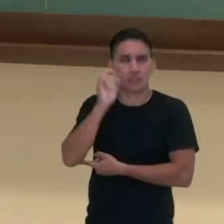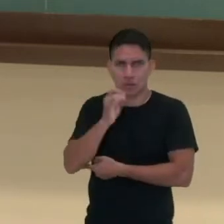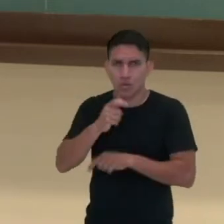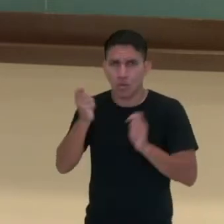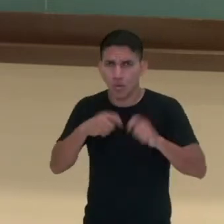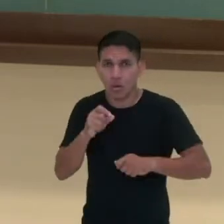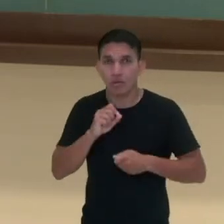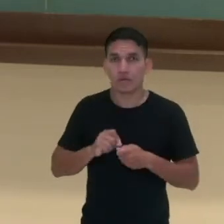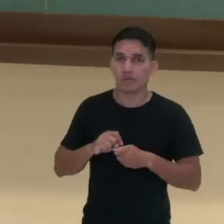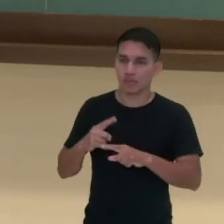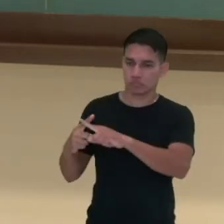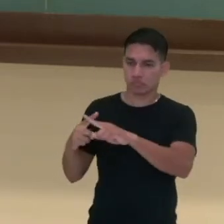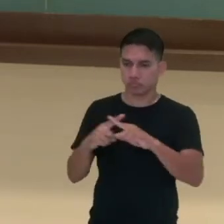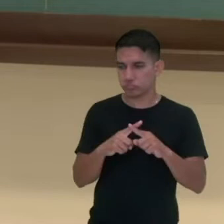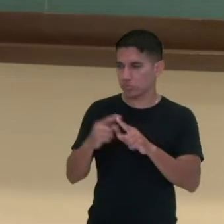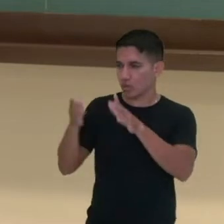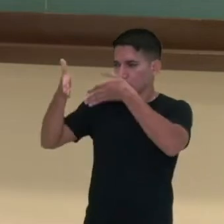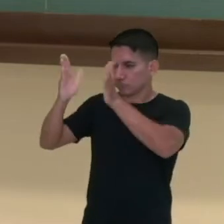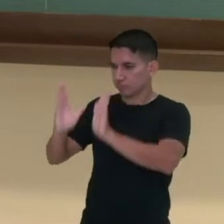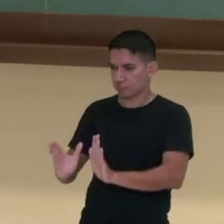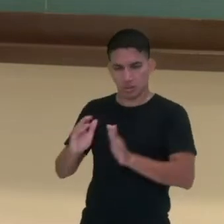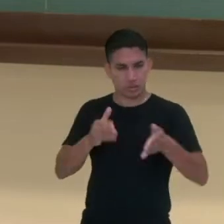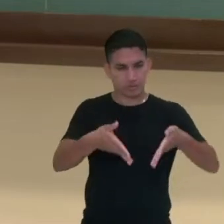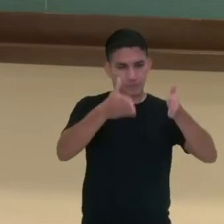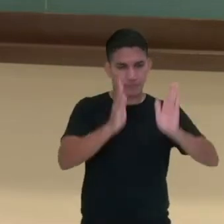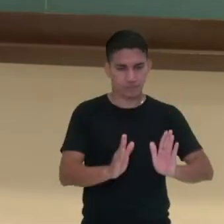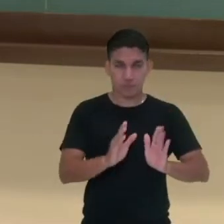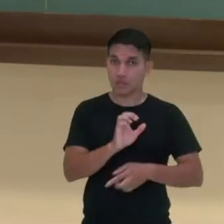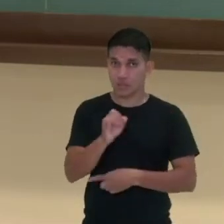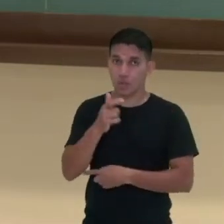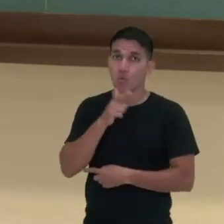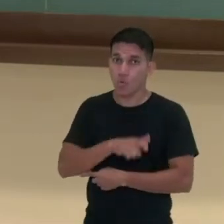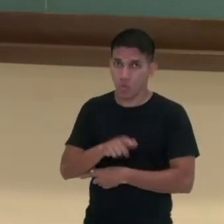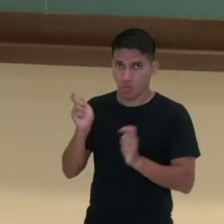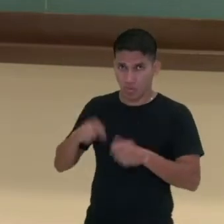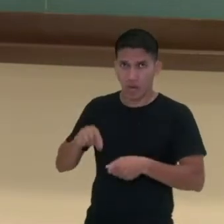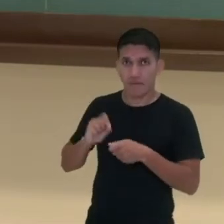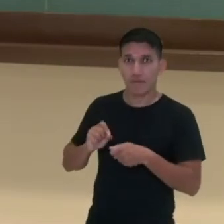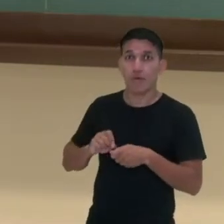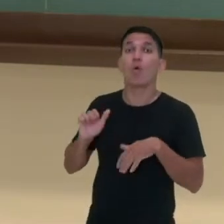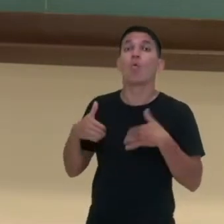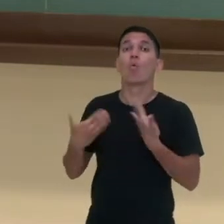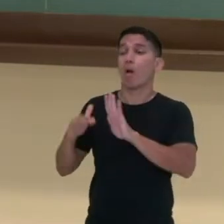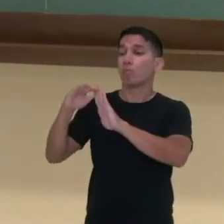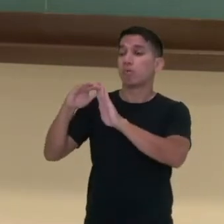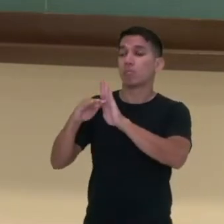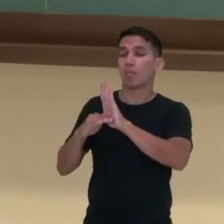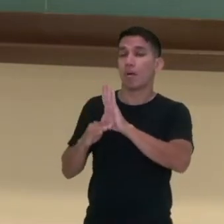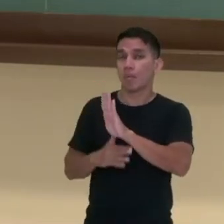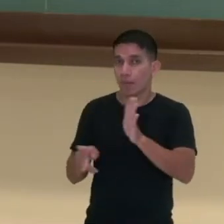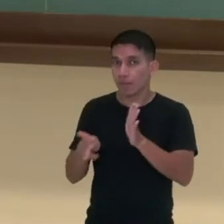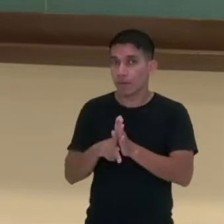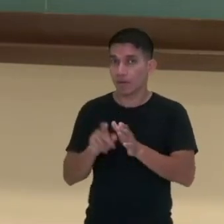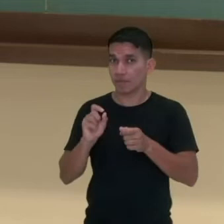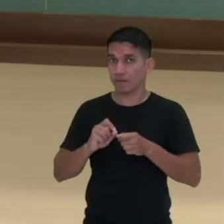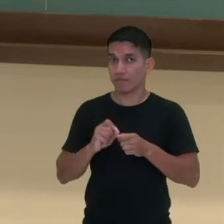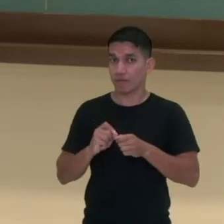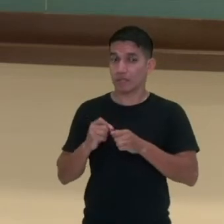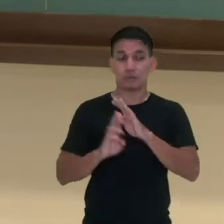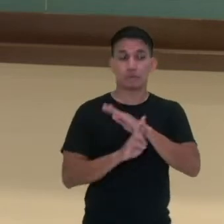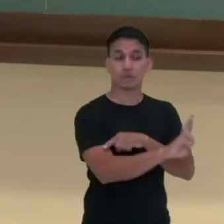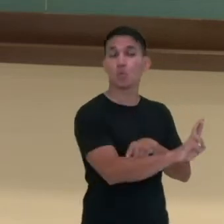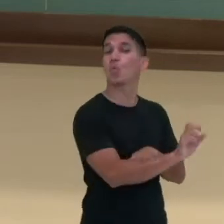fazer a multiplicação das matrizes? E se eu posso, qual é a ordem da matriz resultante? Vou falar mais uma vez aqui para ficar bem claro,